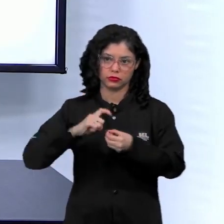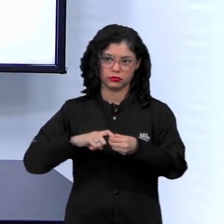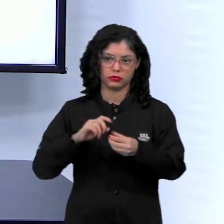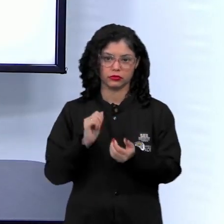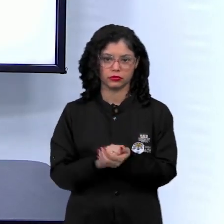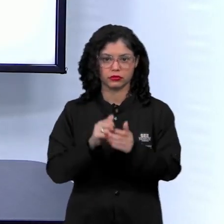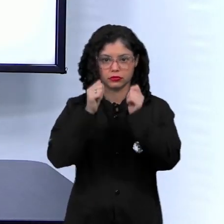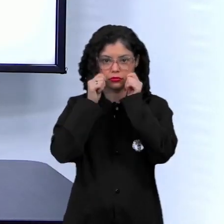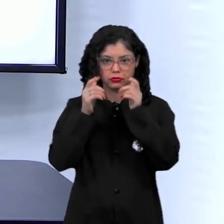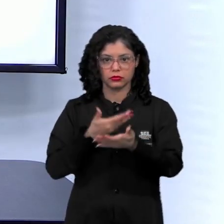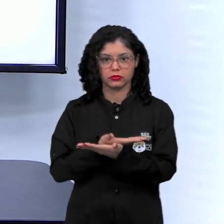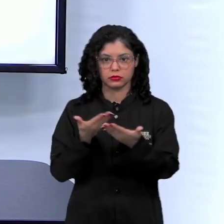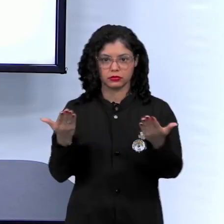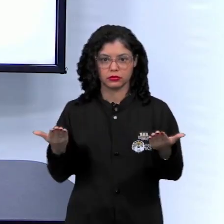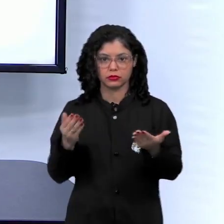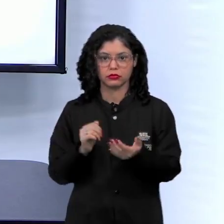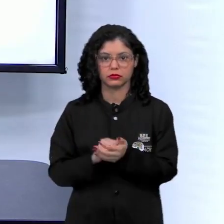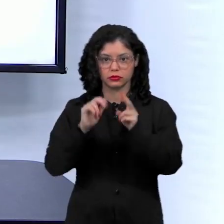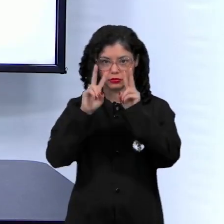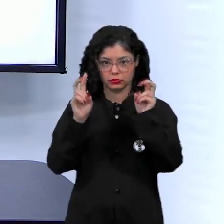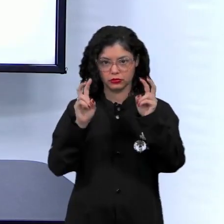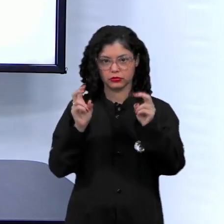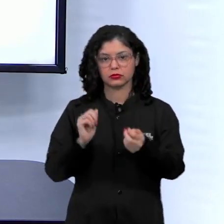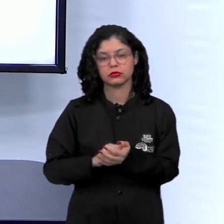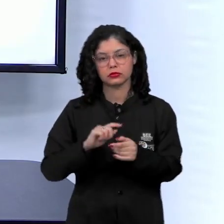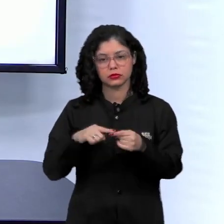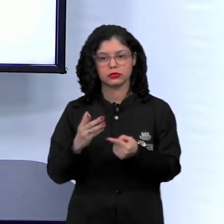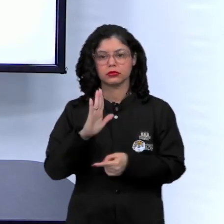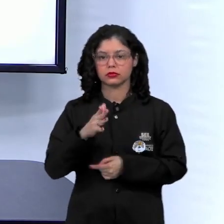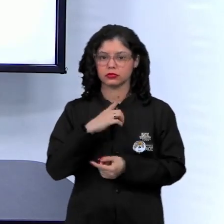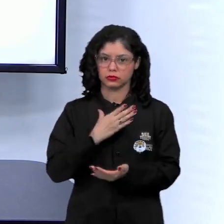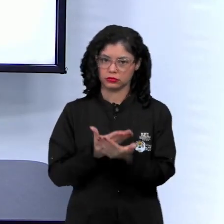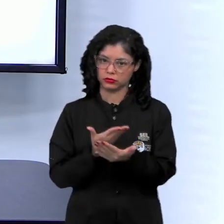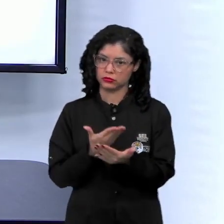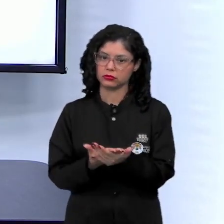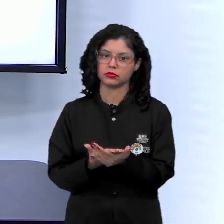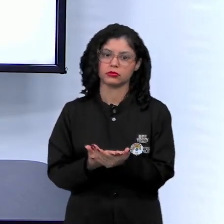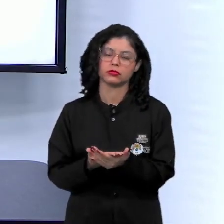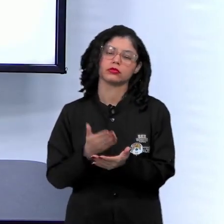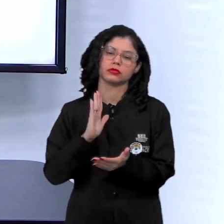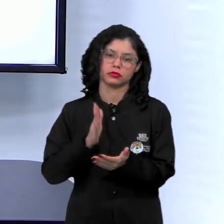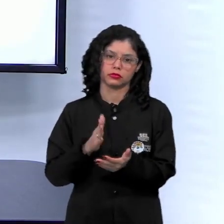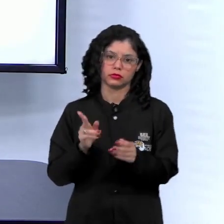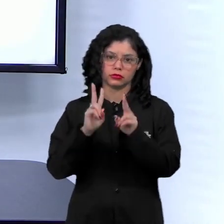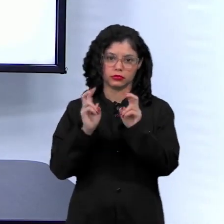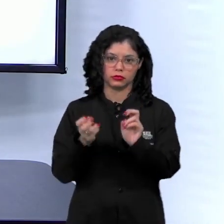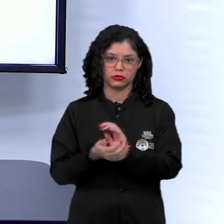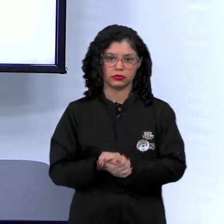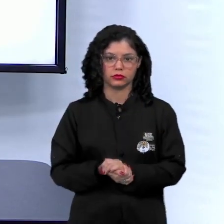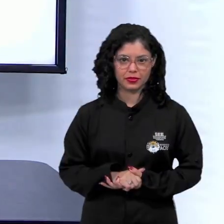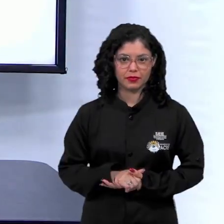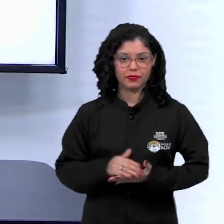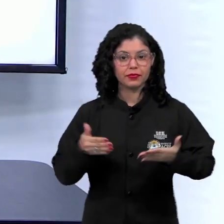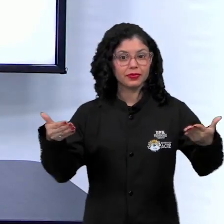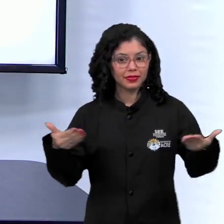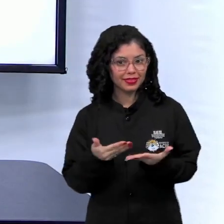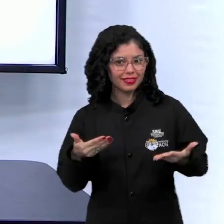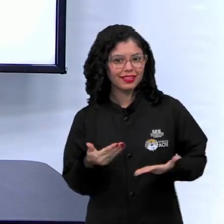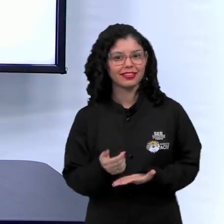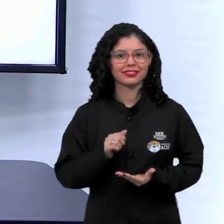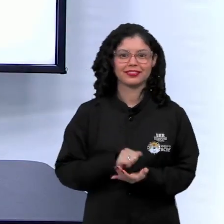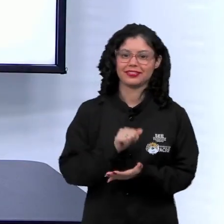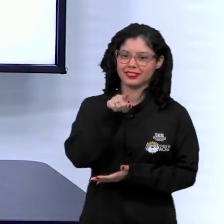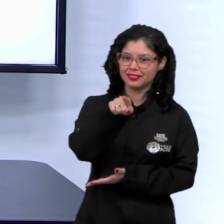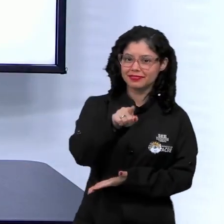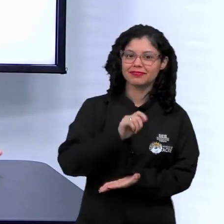novo a atenção de vocês para o assunto, mas já tem uma aula específica sobre esse assunto, certo? Agora